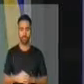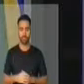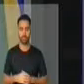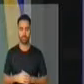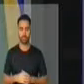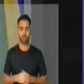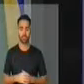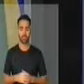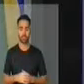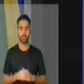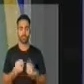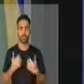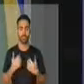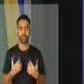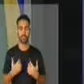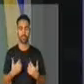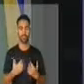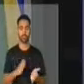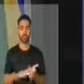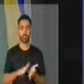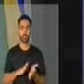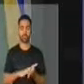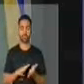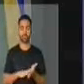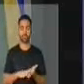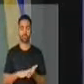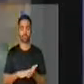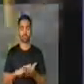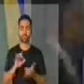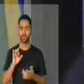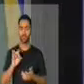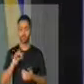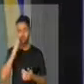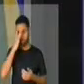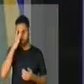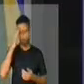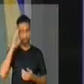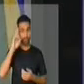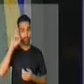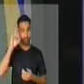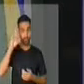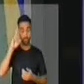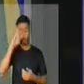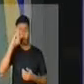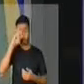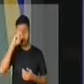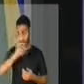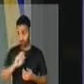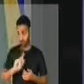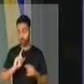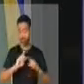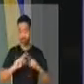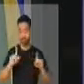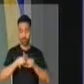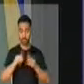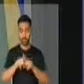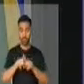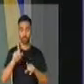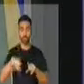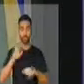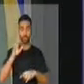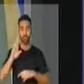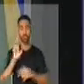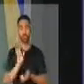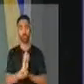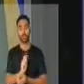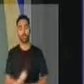com um reconhecimento enorme, enorme, não só aqueles que estão à frente de hospitais, mas também aqueles que estão à frente de